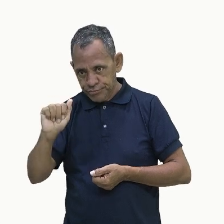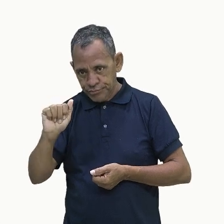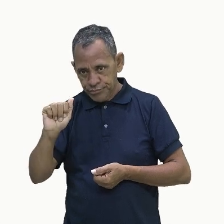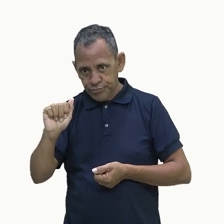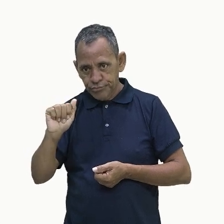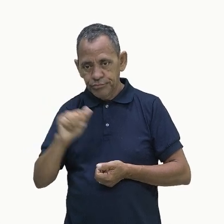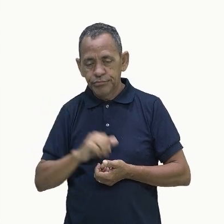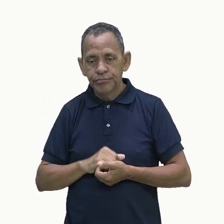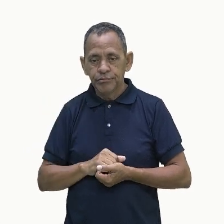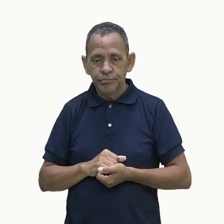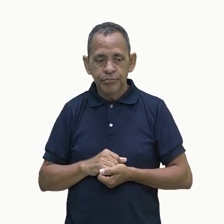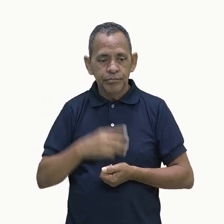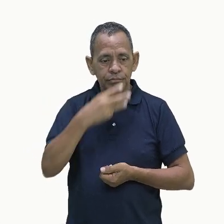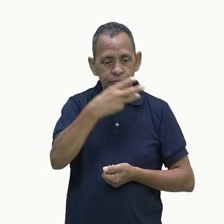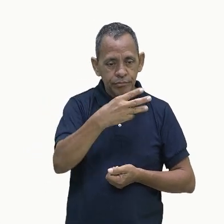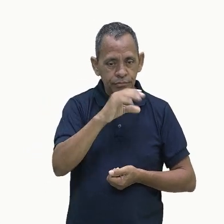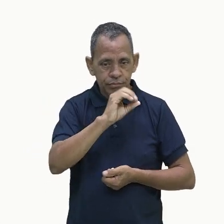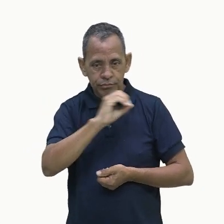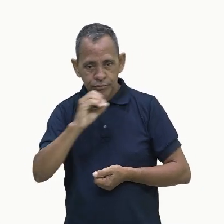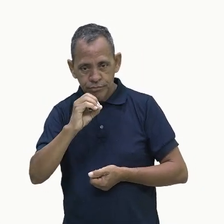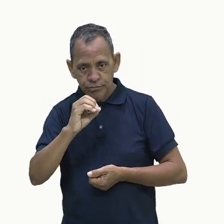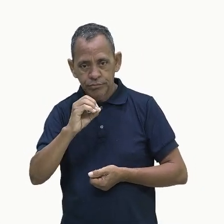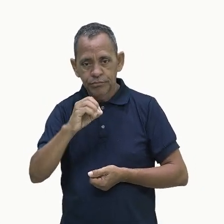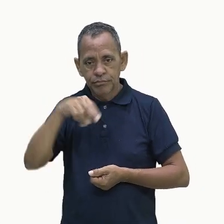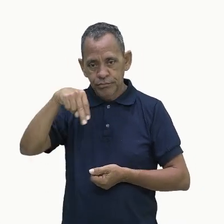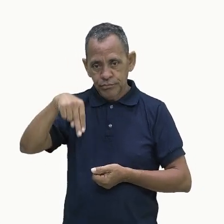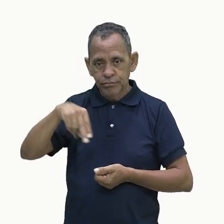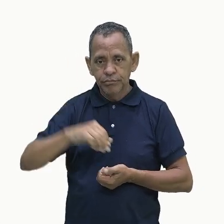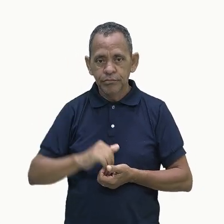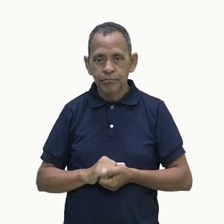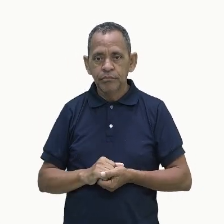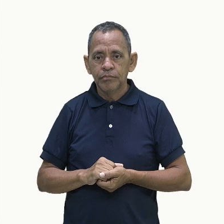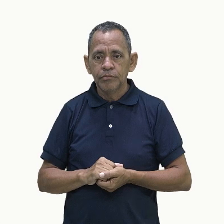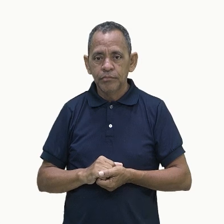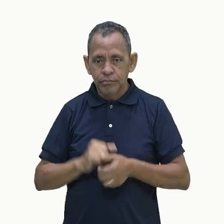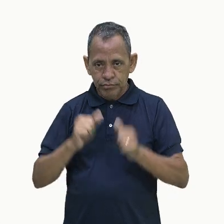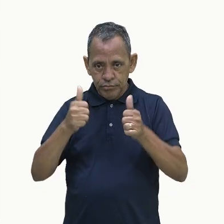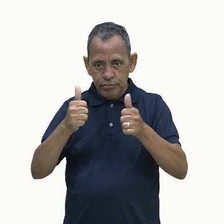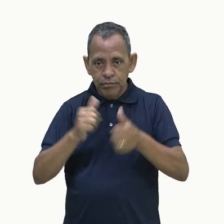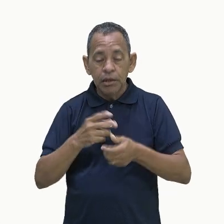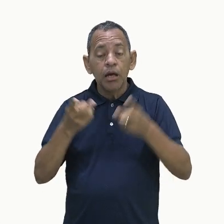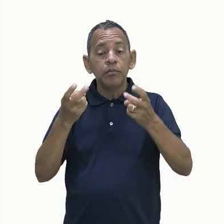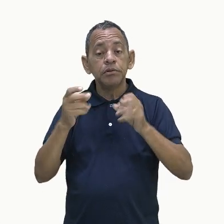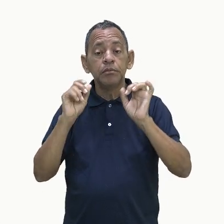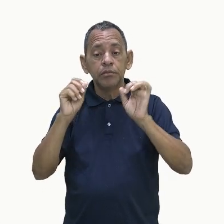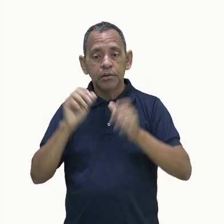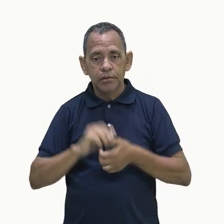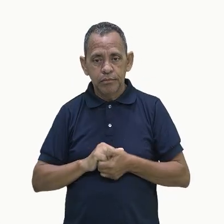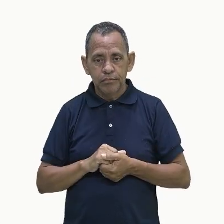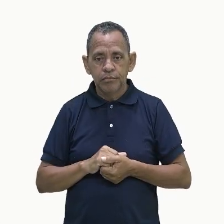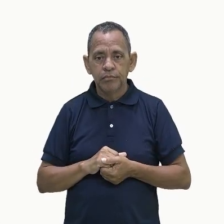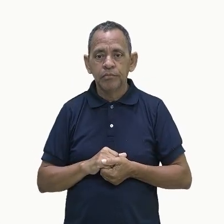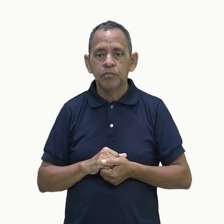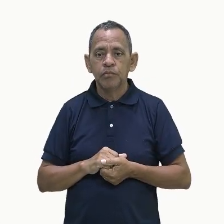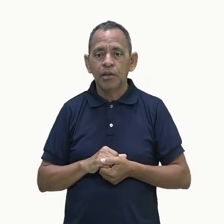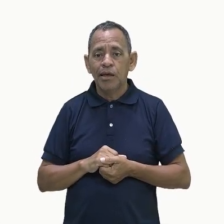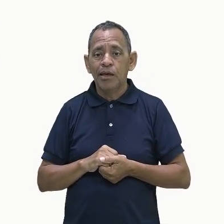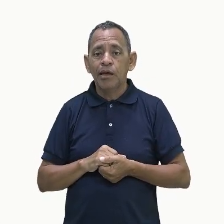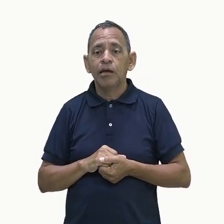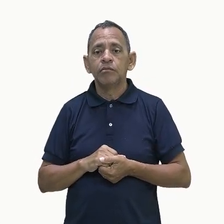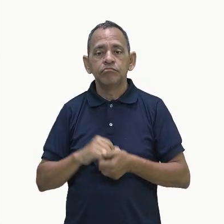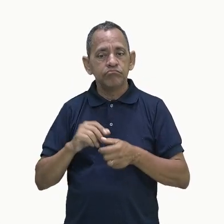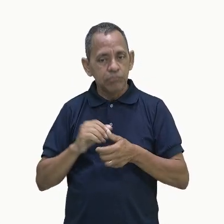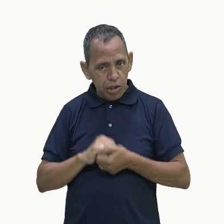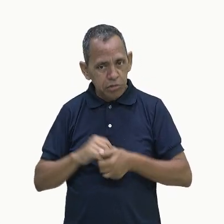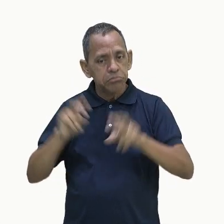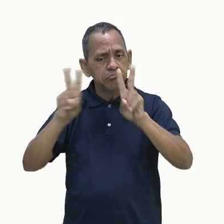vale 300 newtons. Muito bem, pessoal. Então, percebam aí que foram estes assuntos